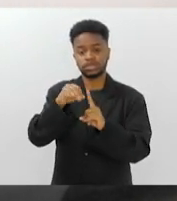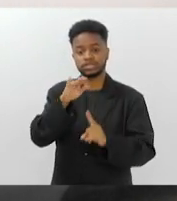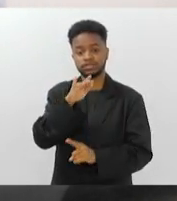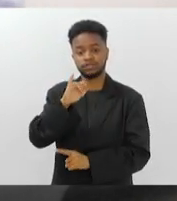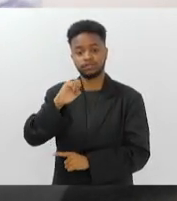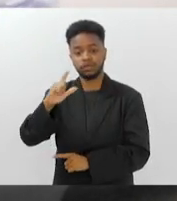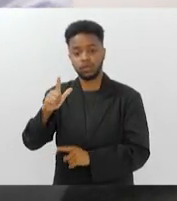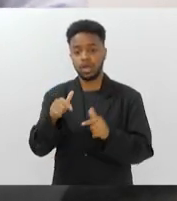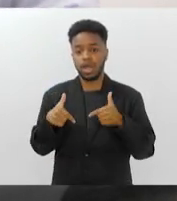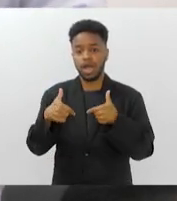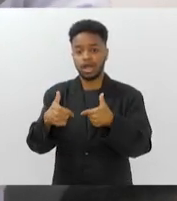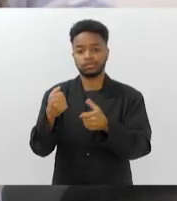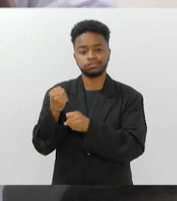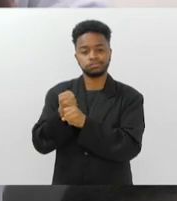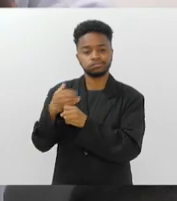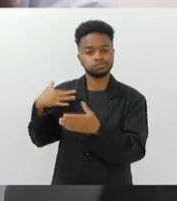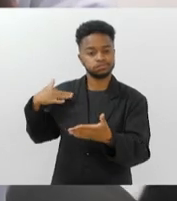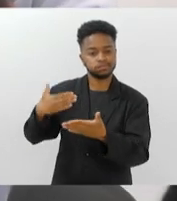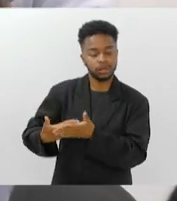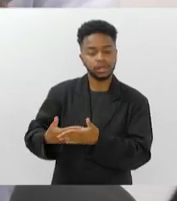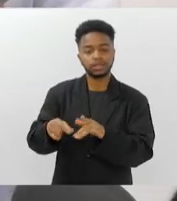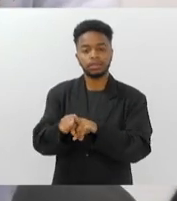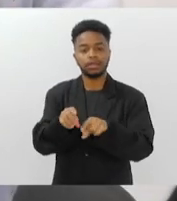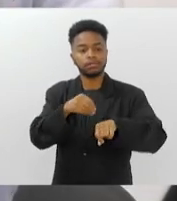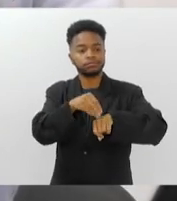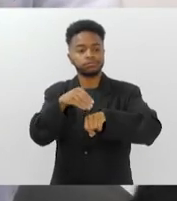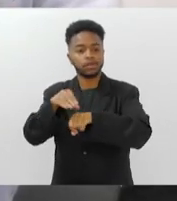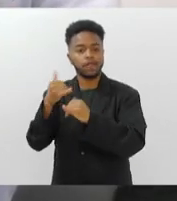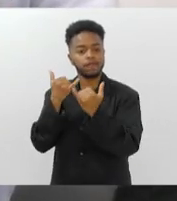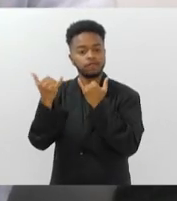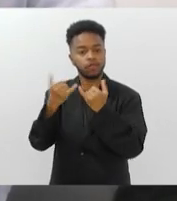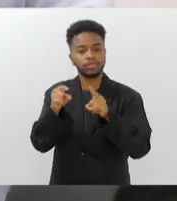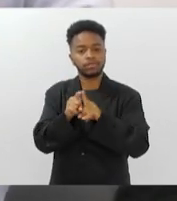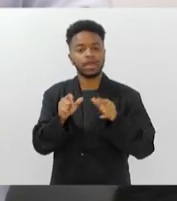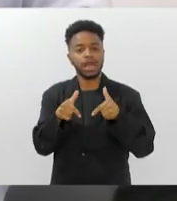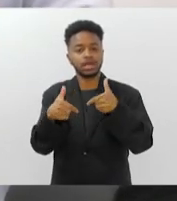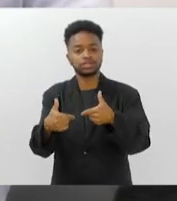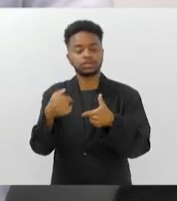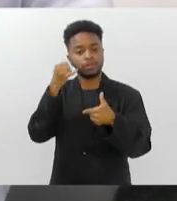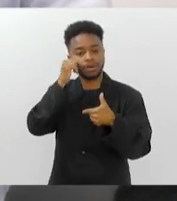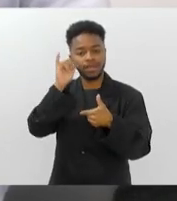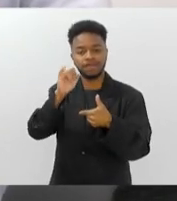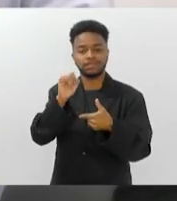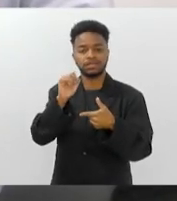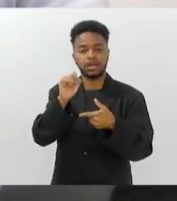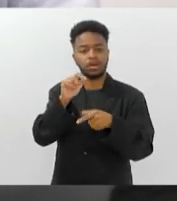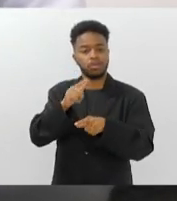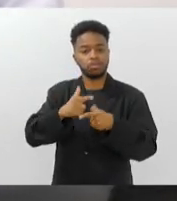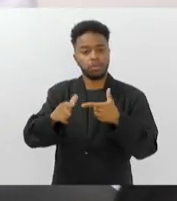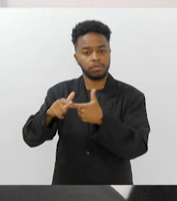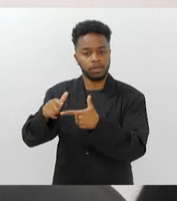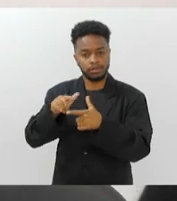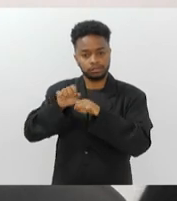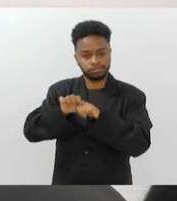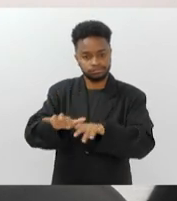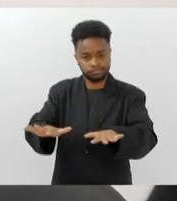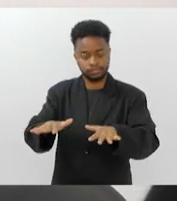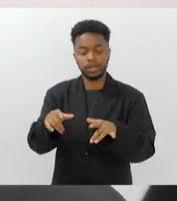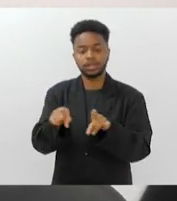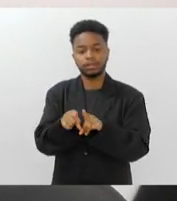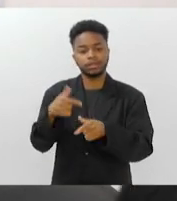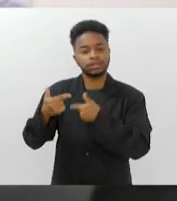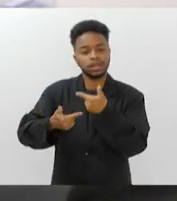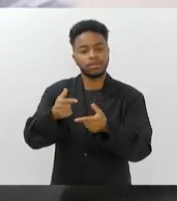desempenhado ao longo dos anos levando informações e ações preventivas essas comunidades o trabalho contínuo de